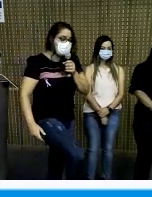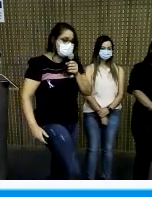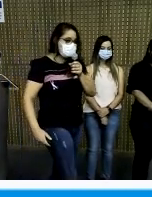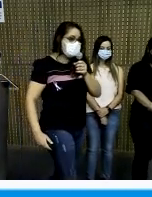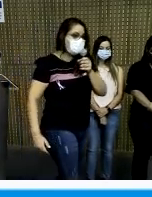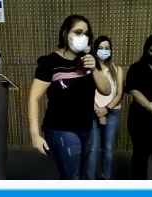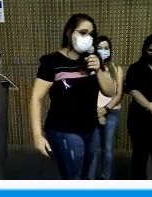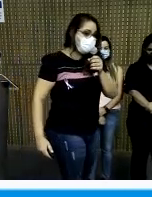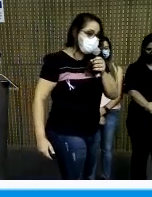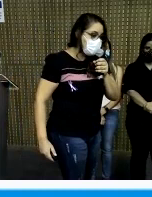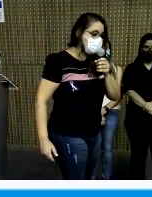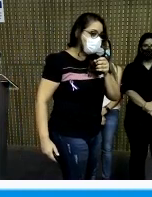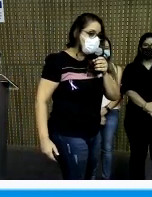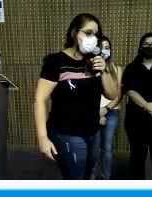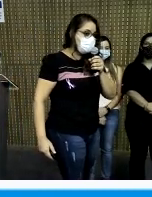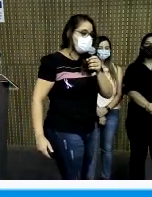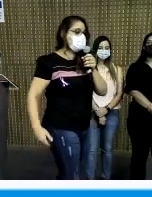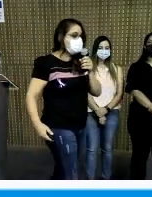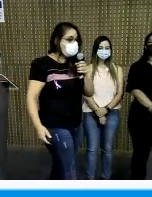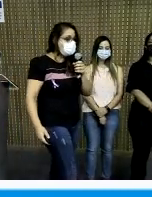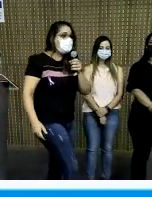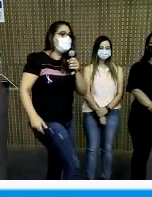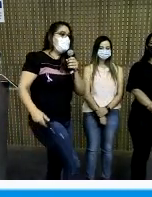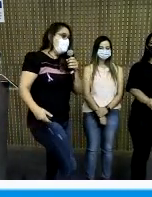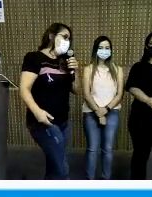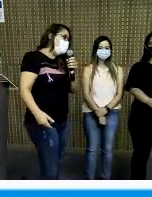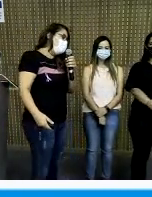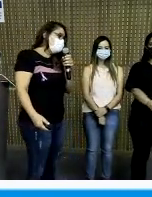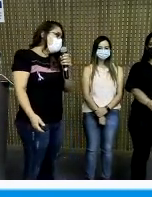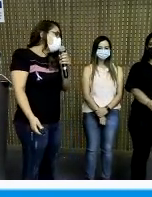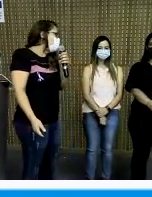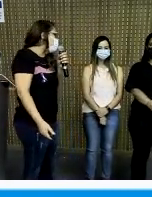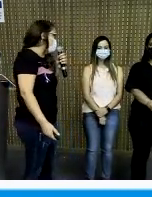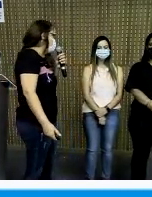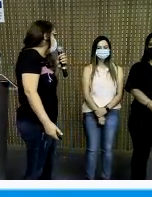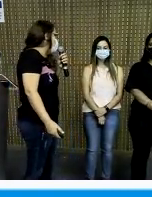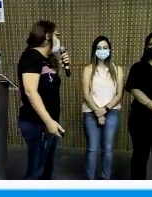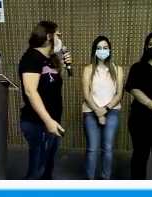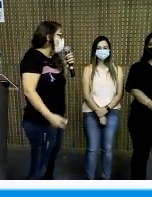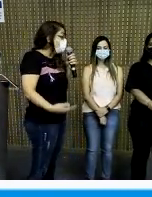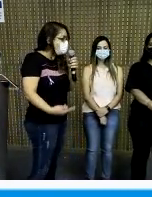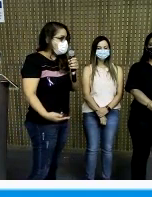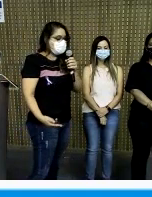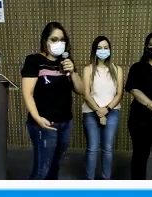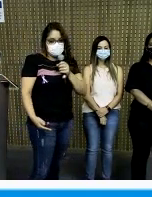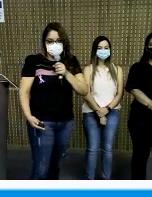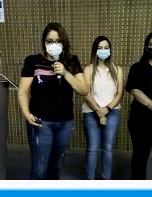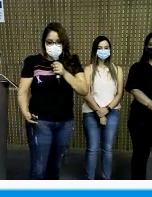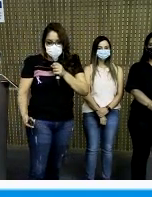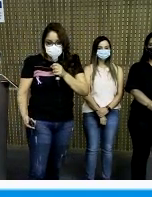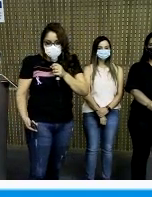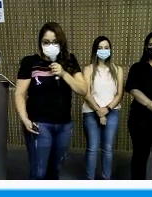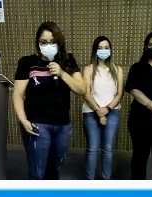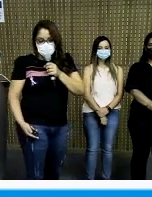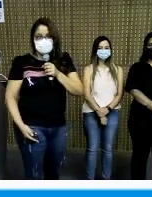matriz de intervenção, ela tem que ser pensada, conforme eu disse, junto, principalmente com o enfermeiro, né? É o único profissional que a gente